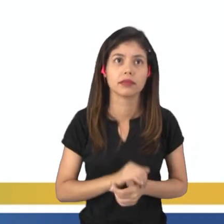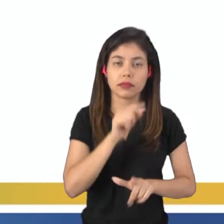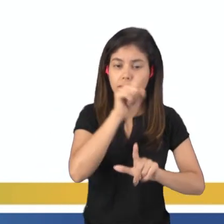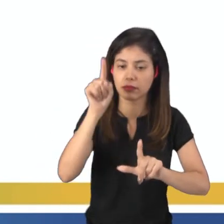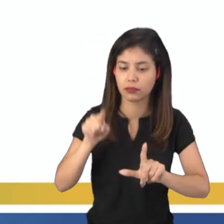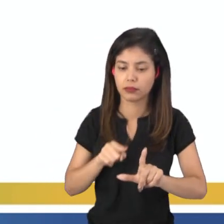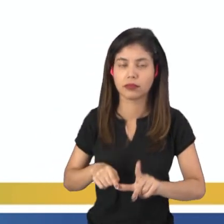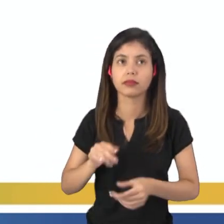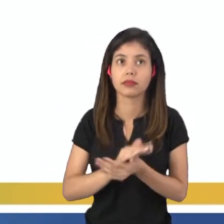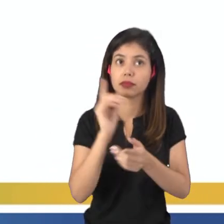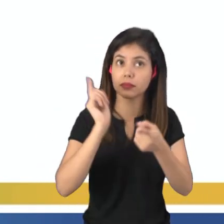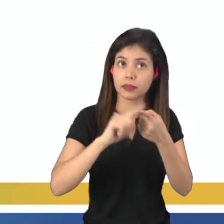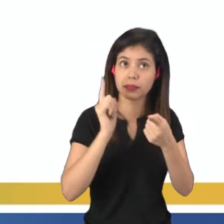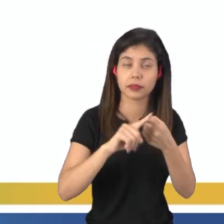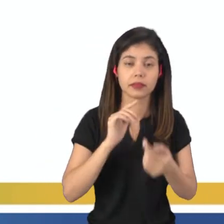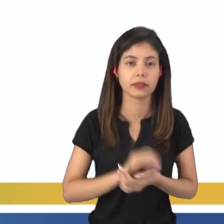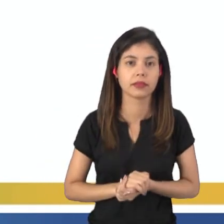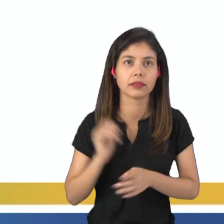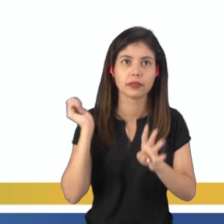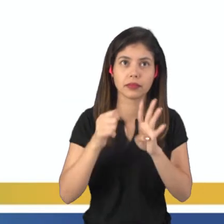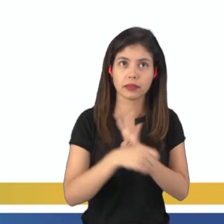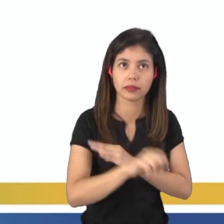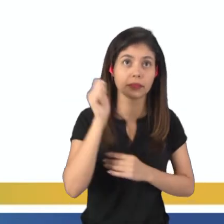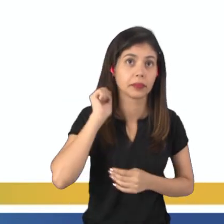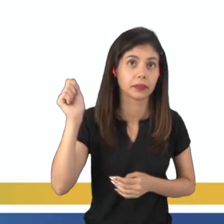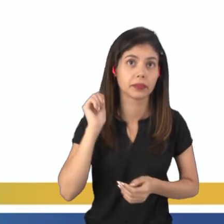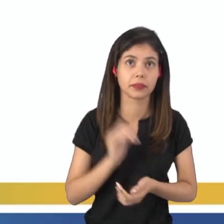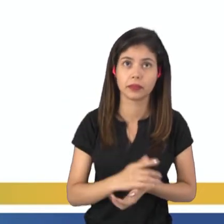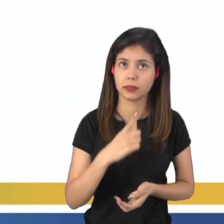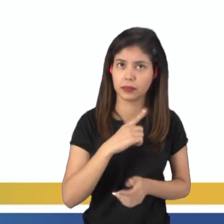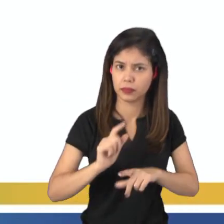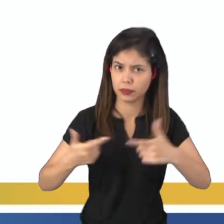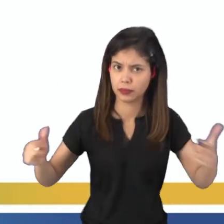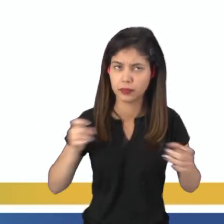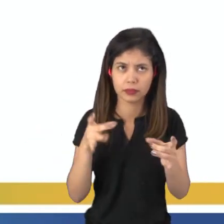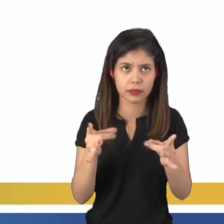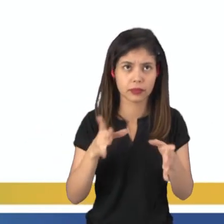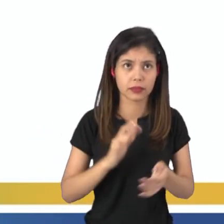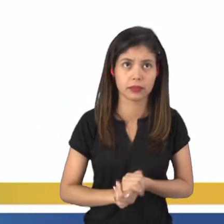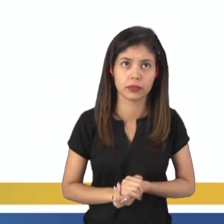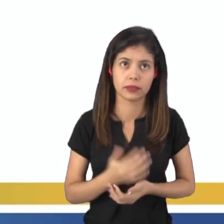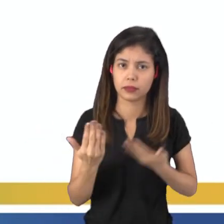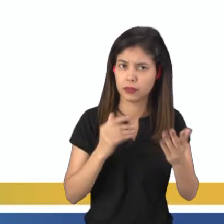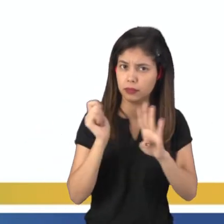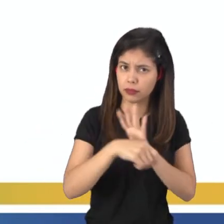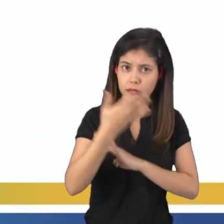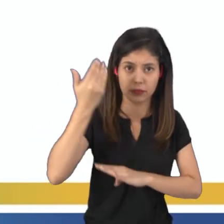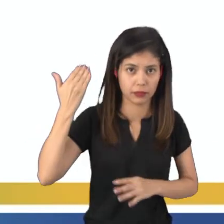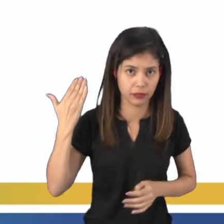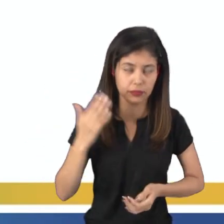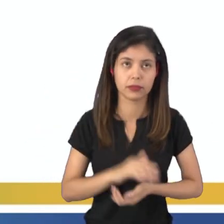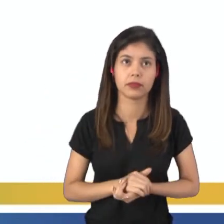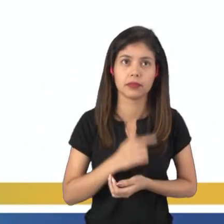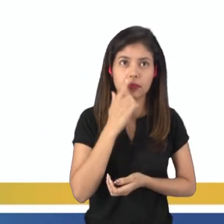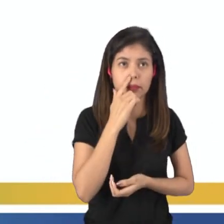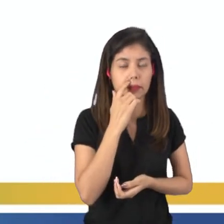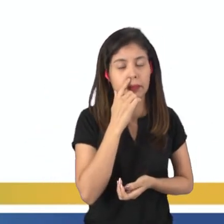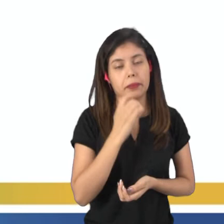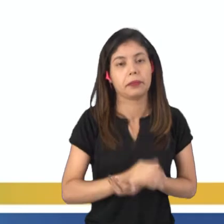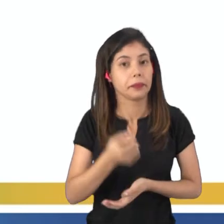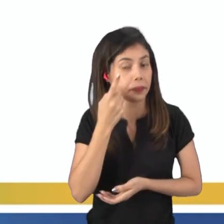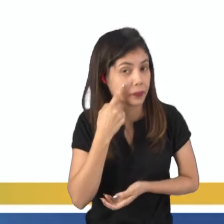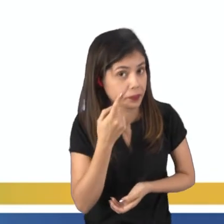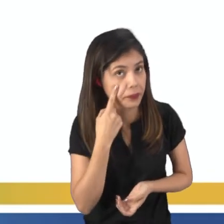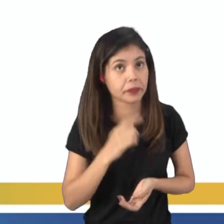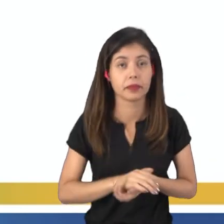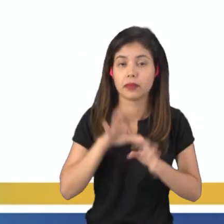apresentado? A primeira afirmação diz que no mês de abril houve um aumento das vendas em relação ao mês anterior.